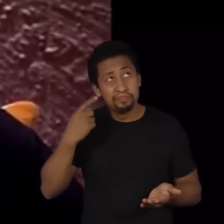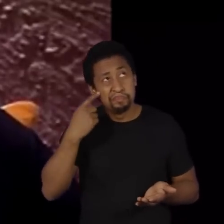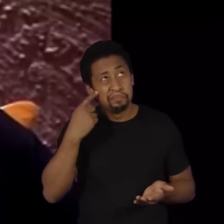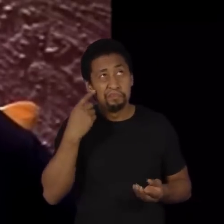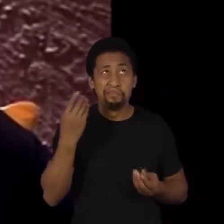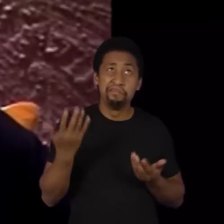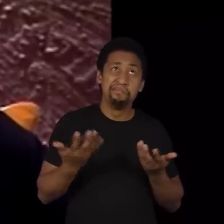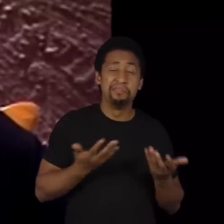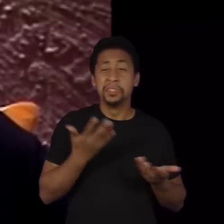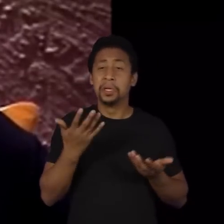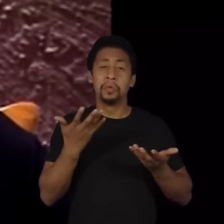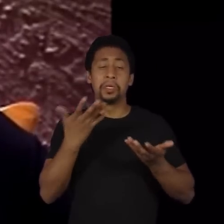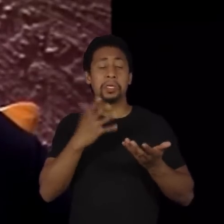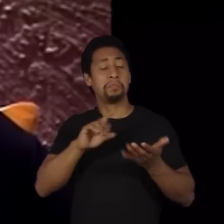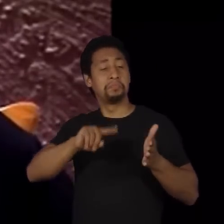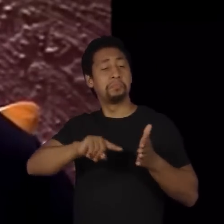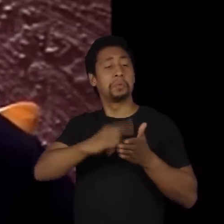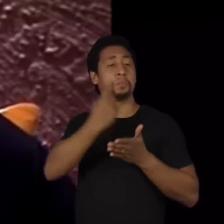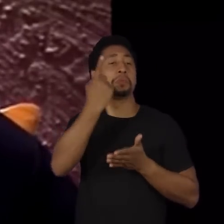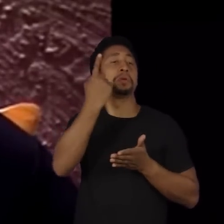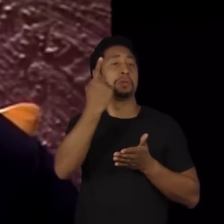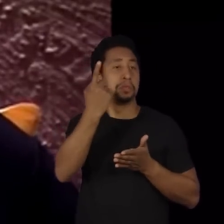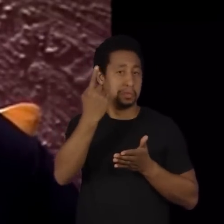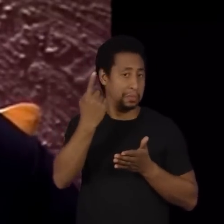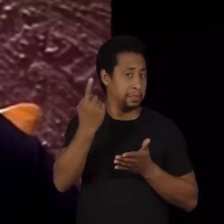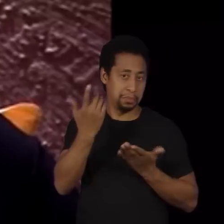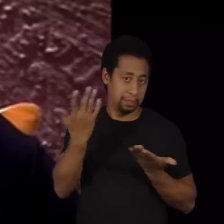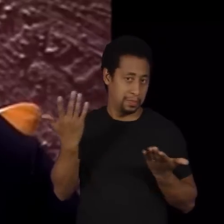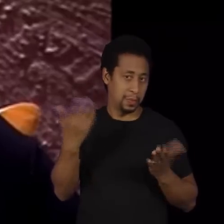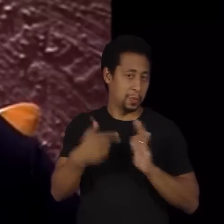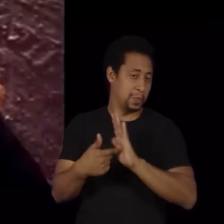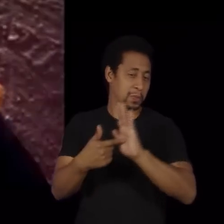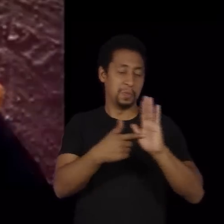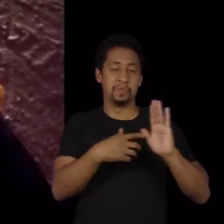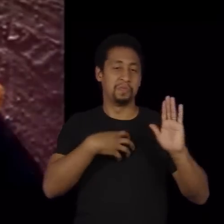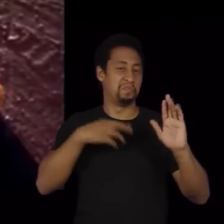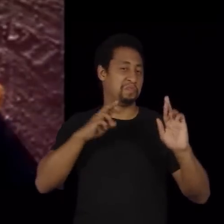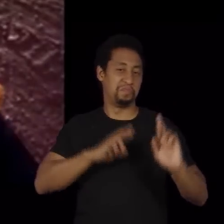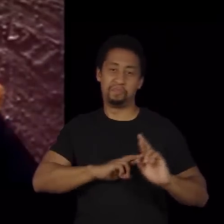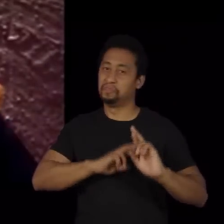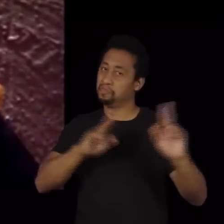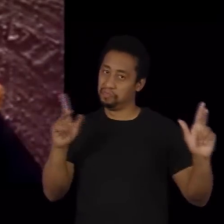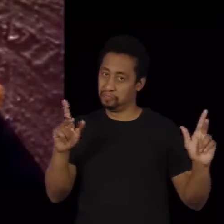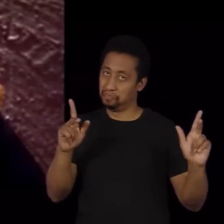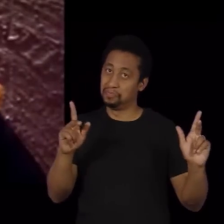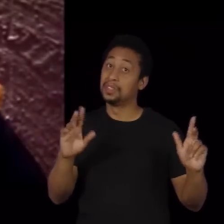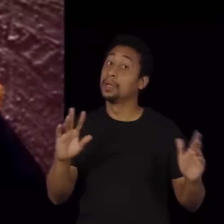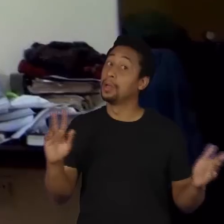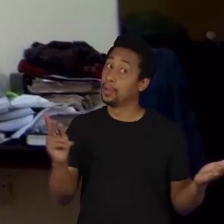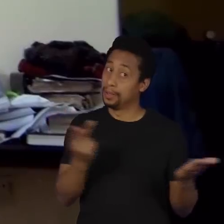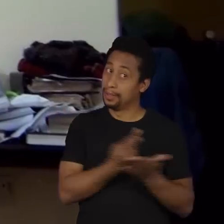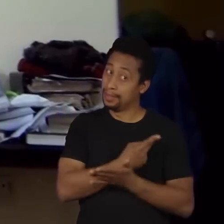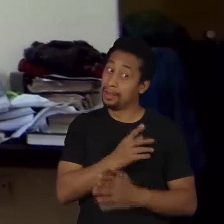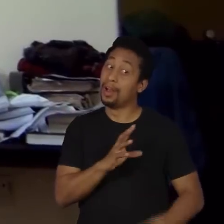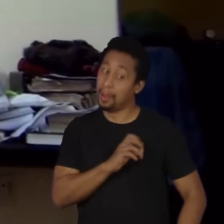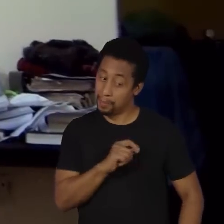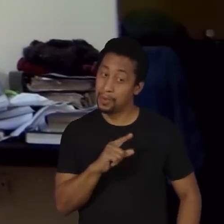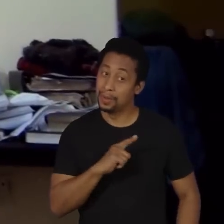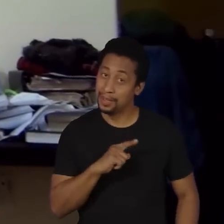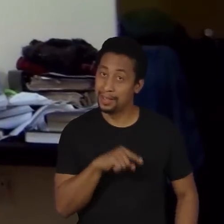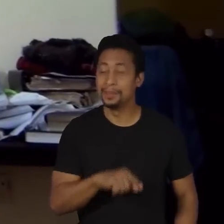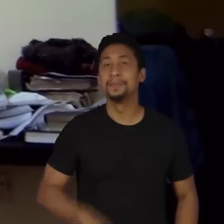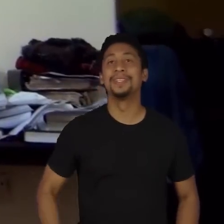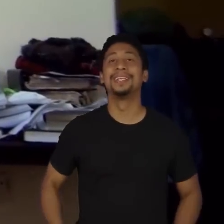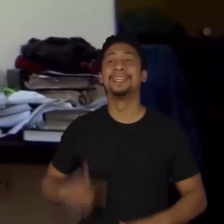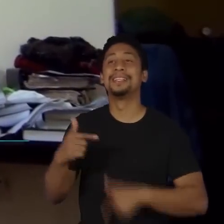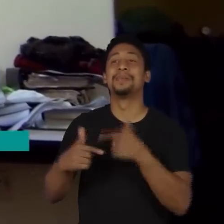ser pioneira de uma outra dinastia, sem perder o amor por eles. Trabalhou comigo no Rei da